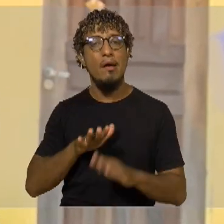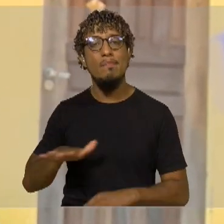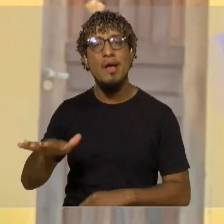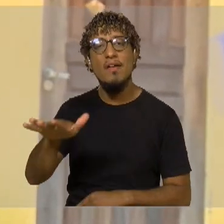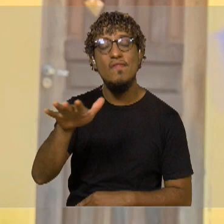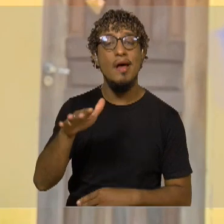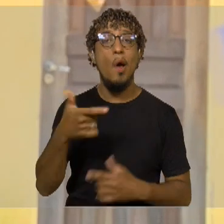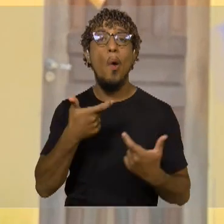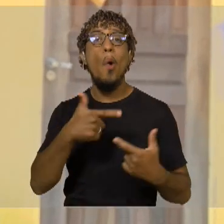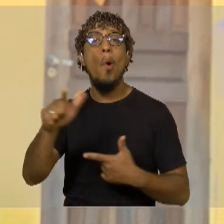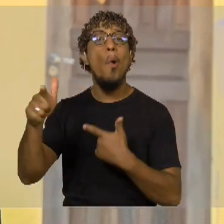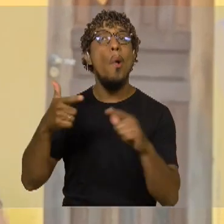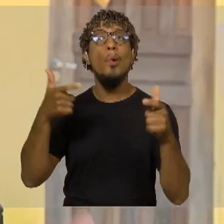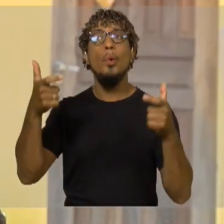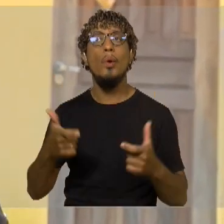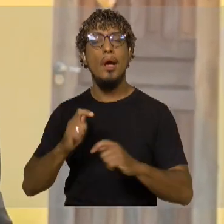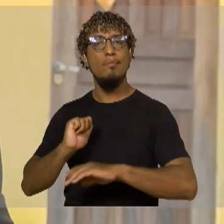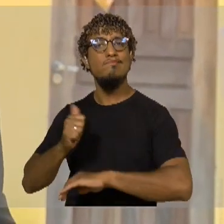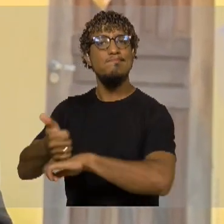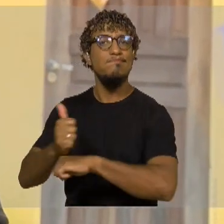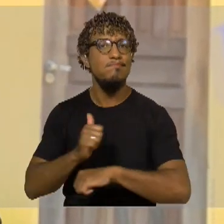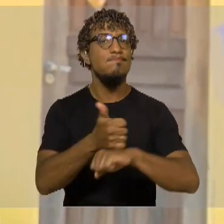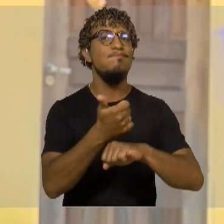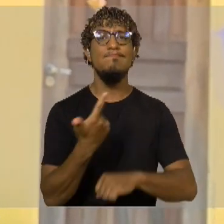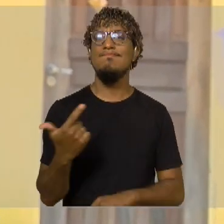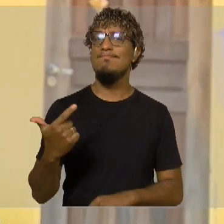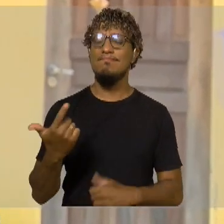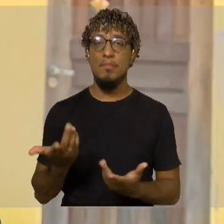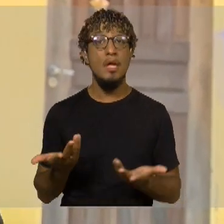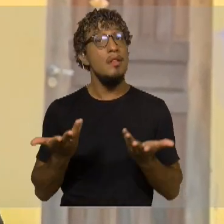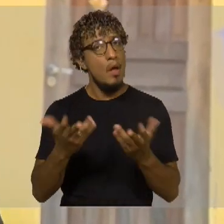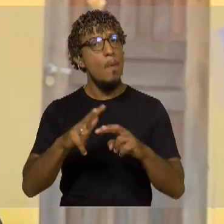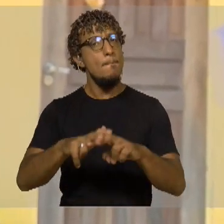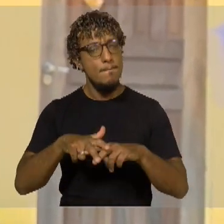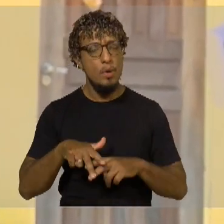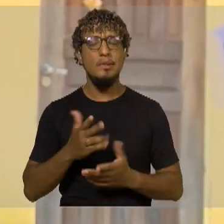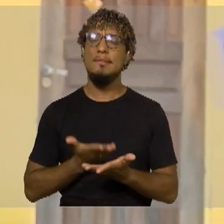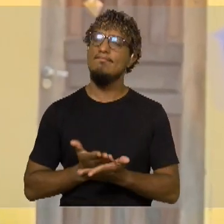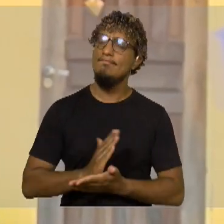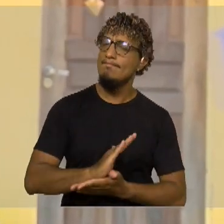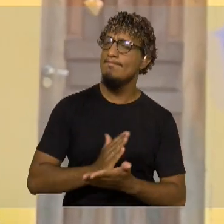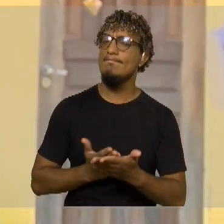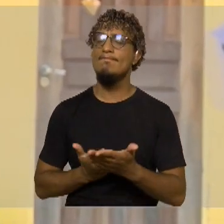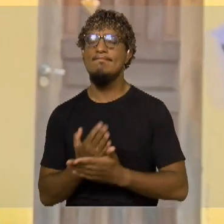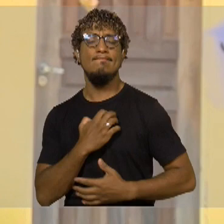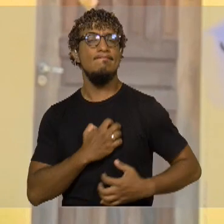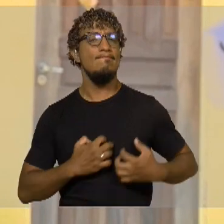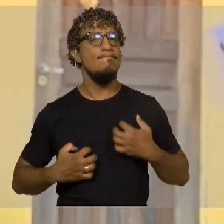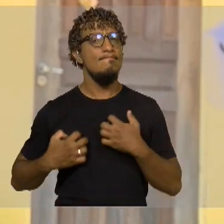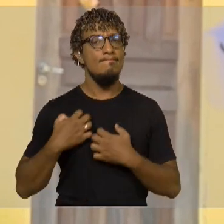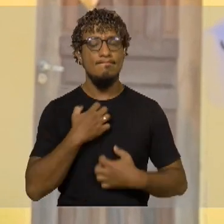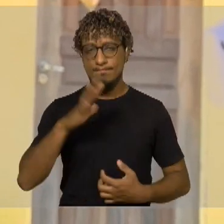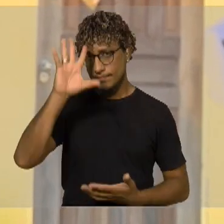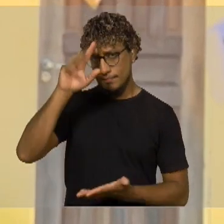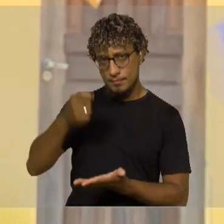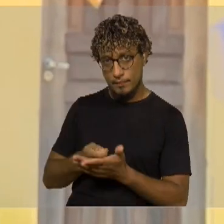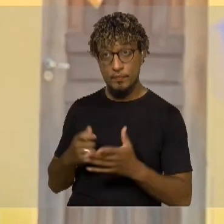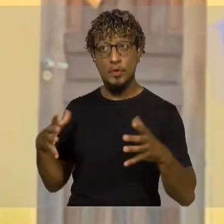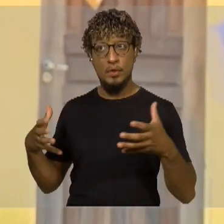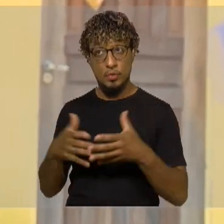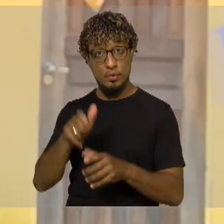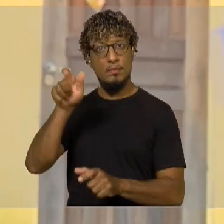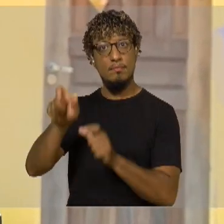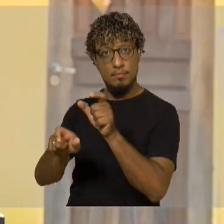outros espaços de fala. Então, foi a partir dessa necessidade, dessa inquietação, que a gente resolveu, eu e juntamente